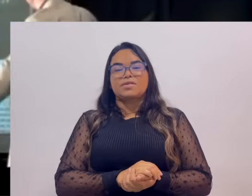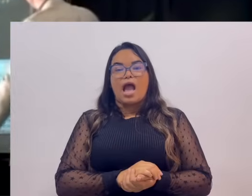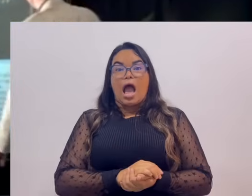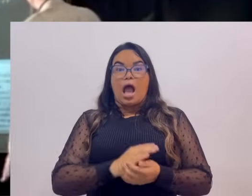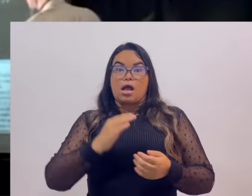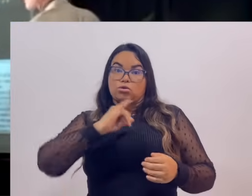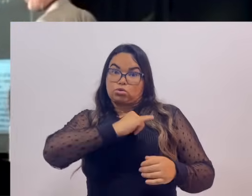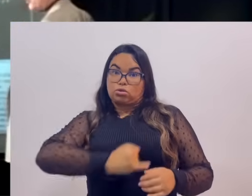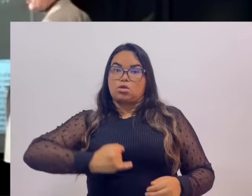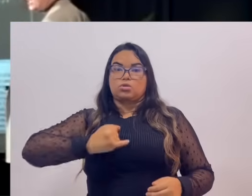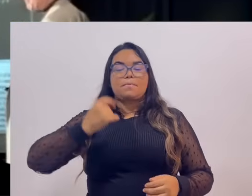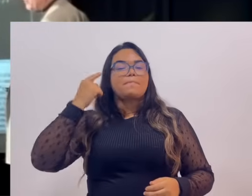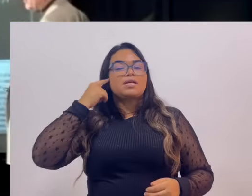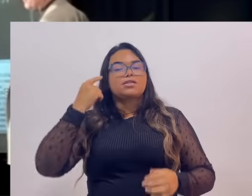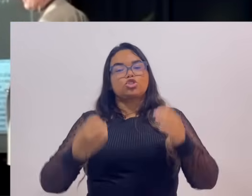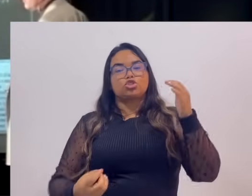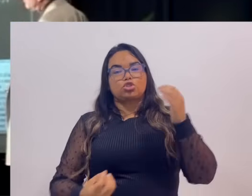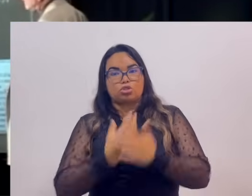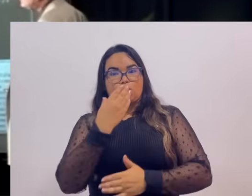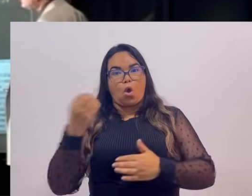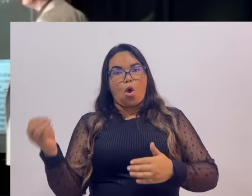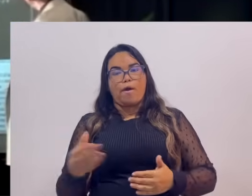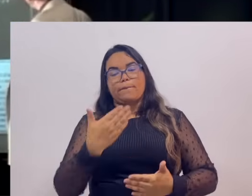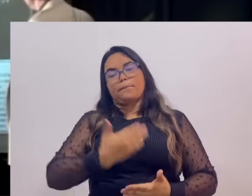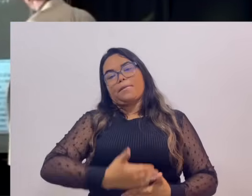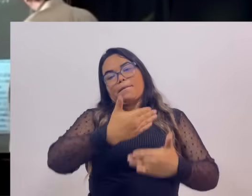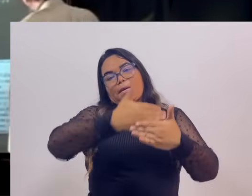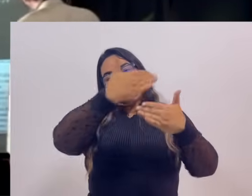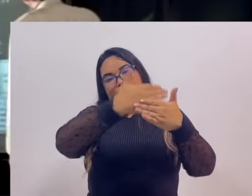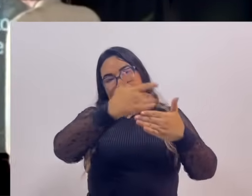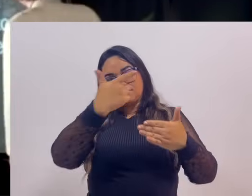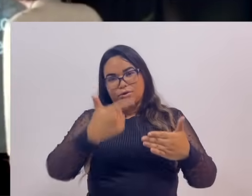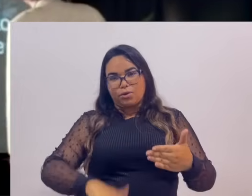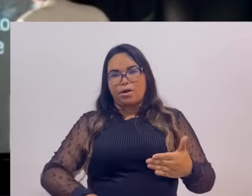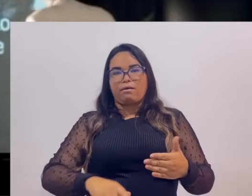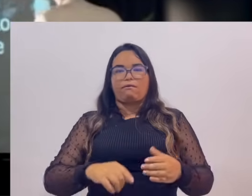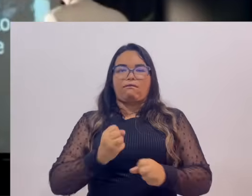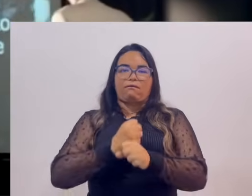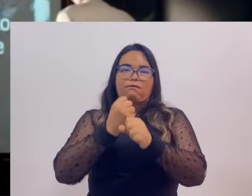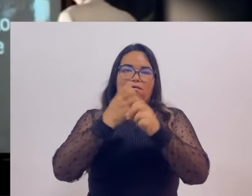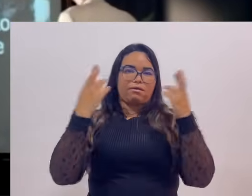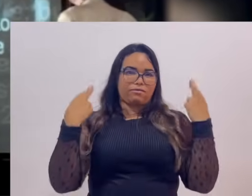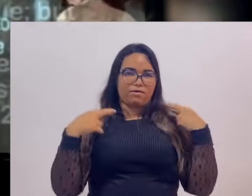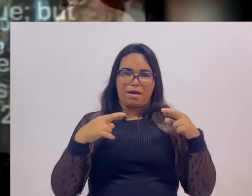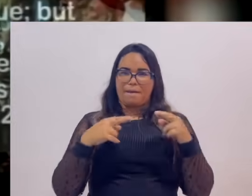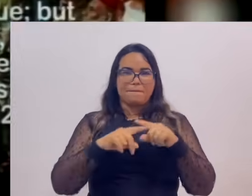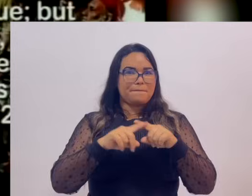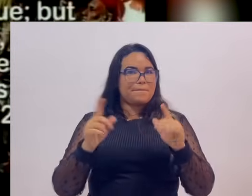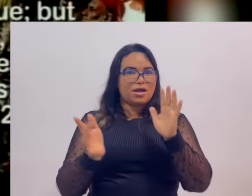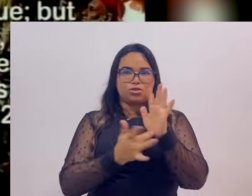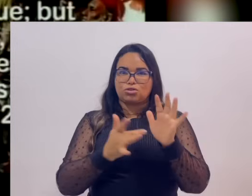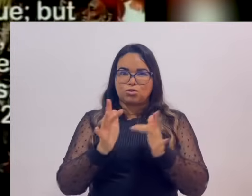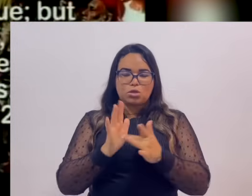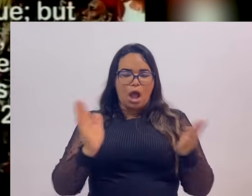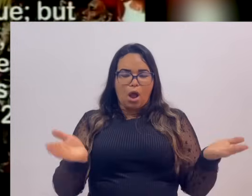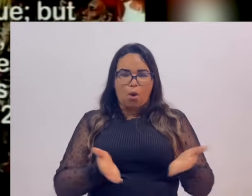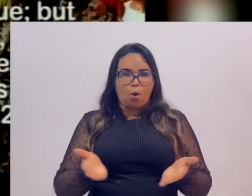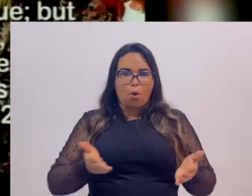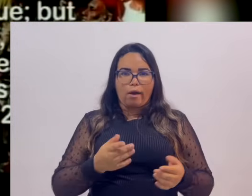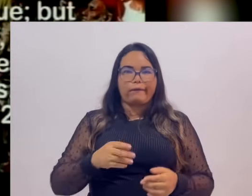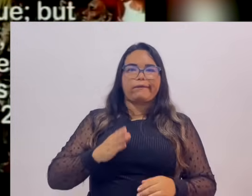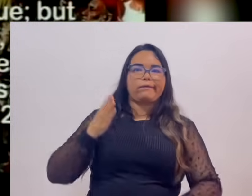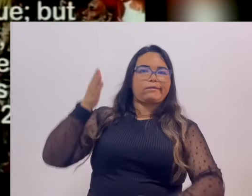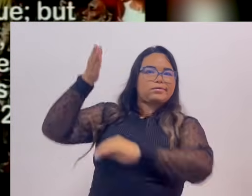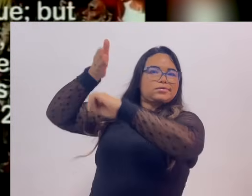assim tempo para um novo templo é o que eles dizem mas eu não penso assim porque Cristo não entrou num santuário